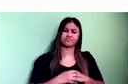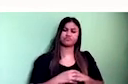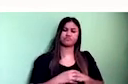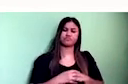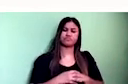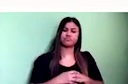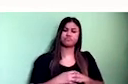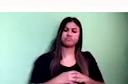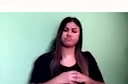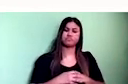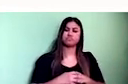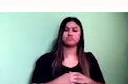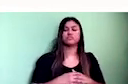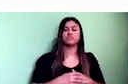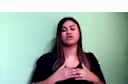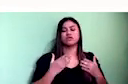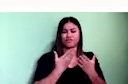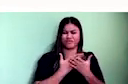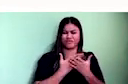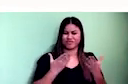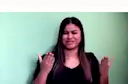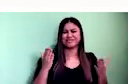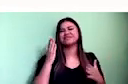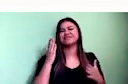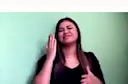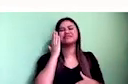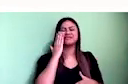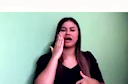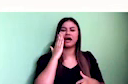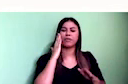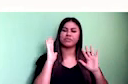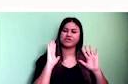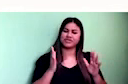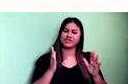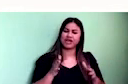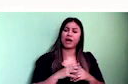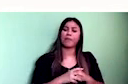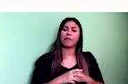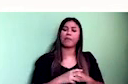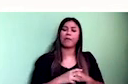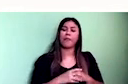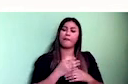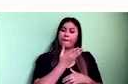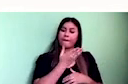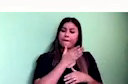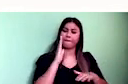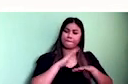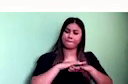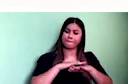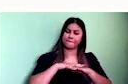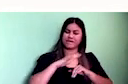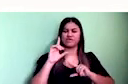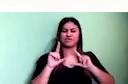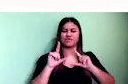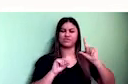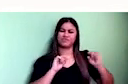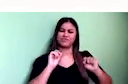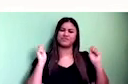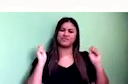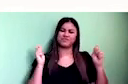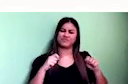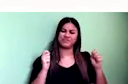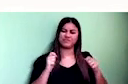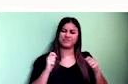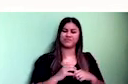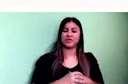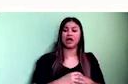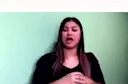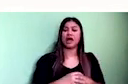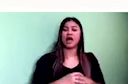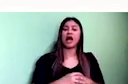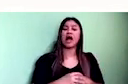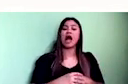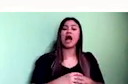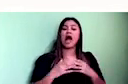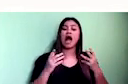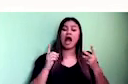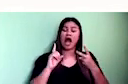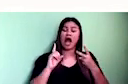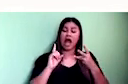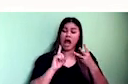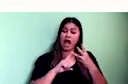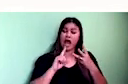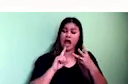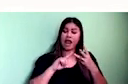tá? Então, agora que vocês me ouviram contar, acho que vocês podem escolher aí a melhor forma, tá? E a maceração em água? A maceração em água a gente